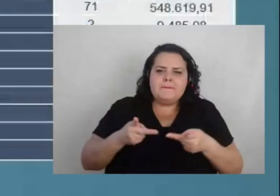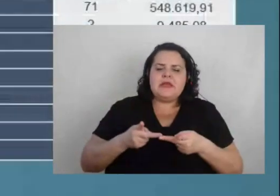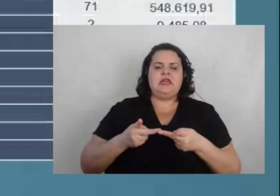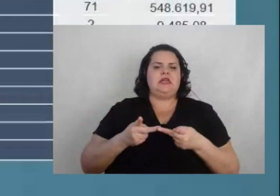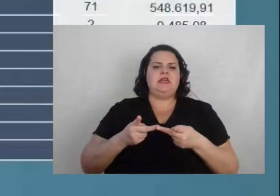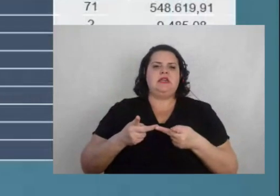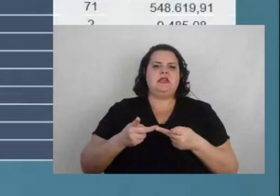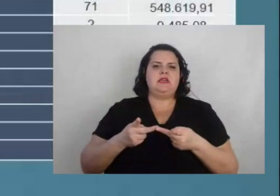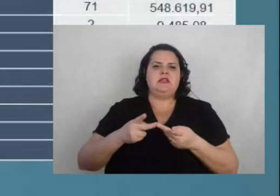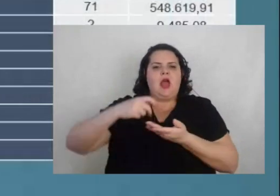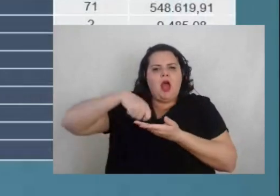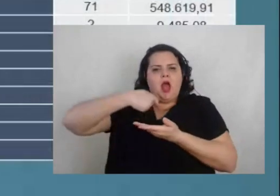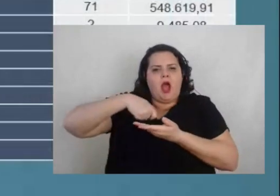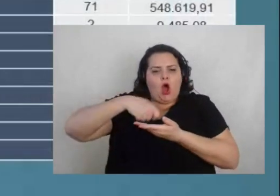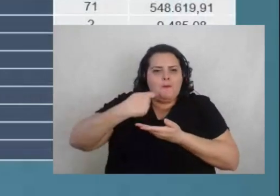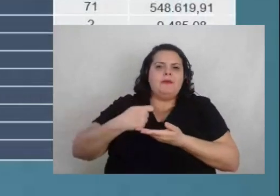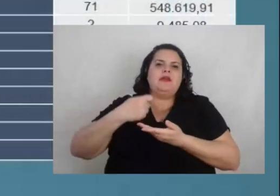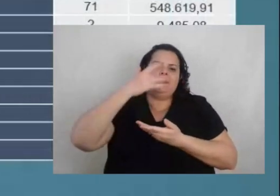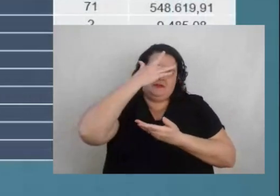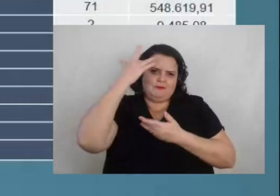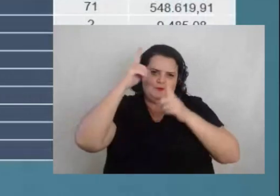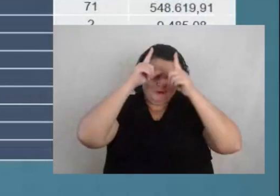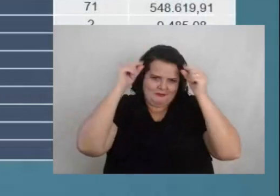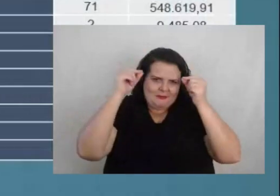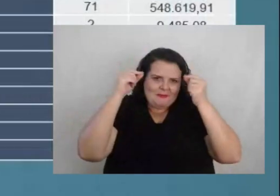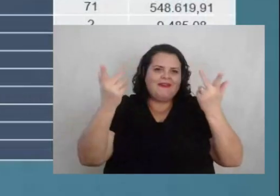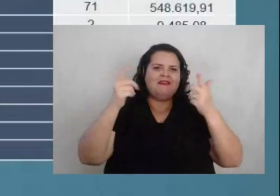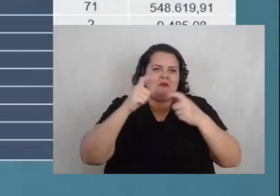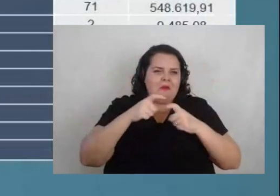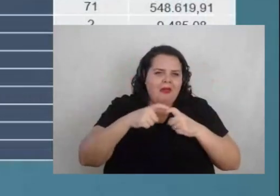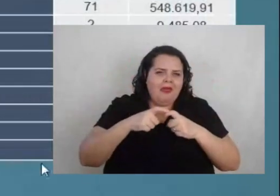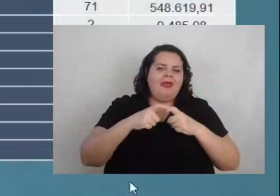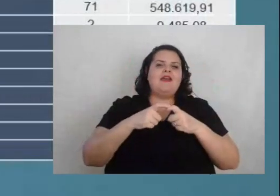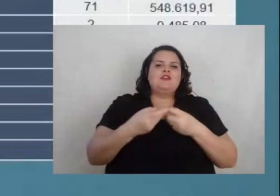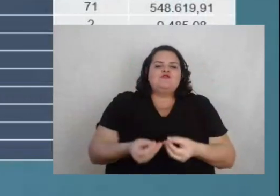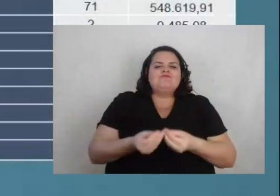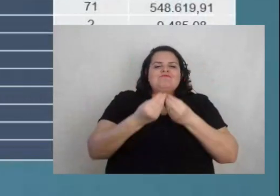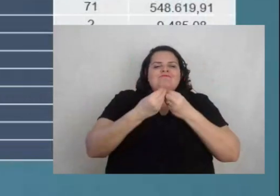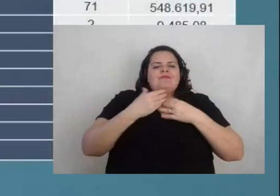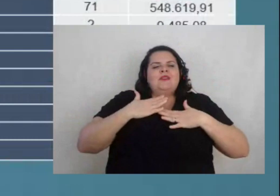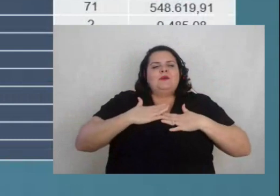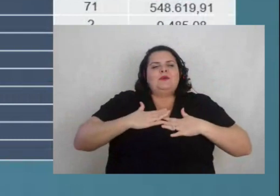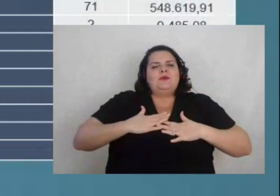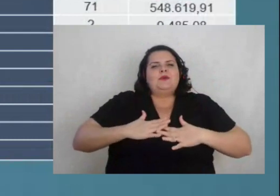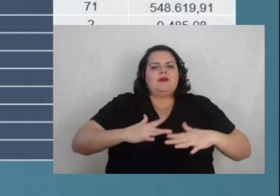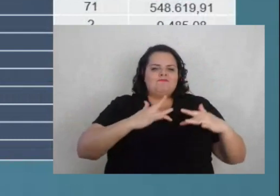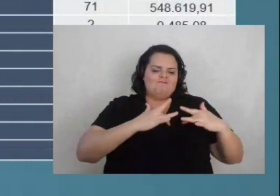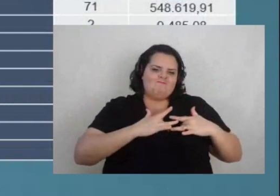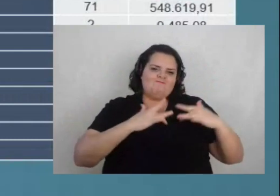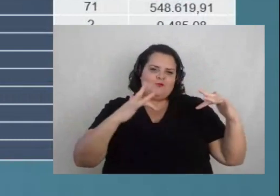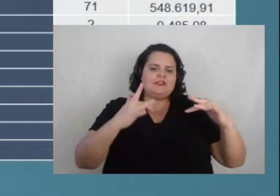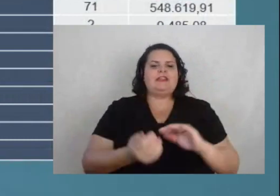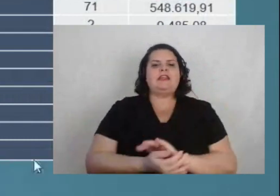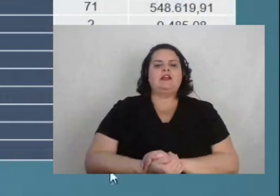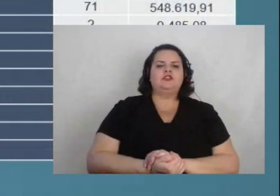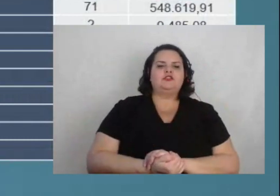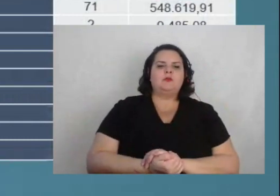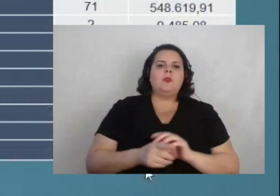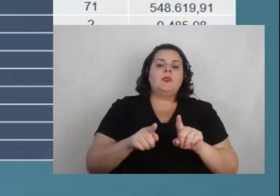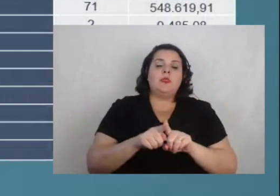como a gente procura dizer, enche a alma muito mais do que o corpo. Aqui o número de funcionários necessários contratados